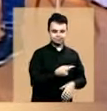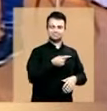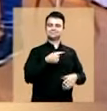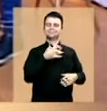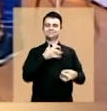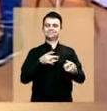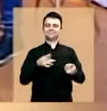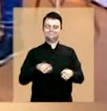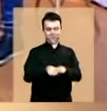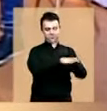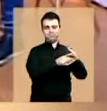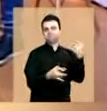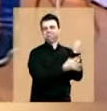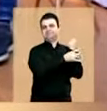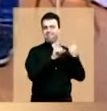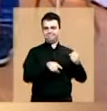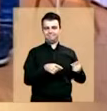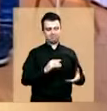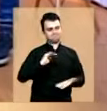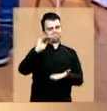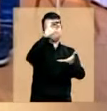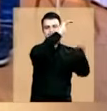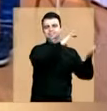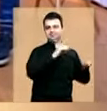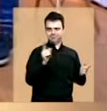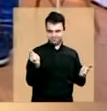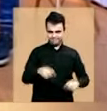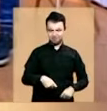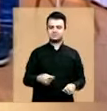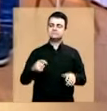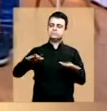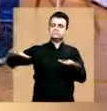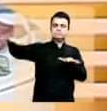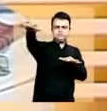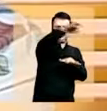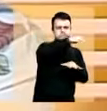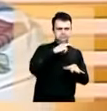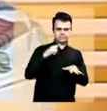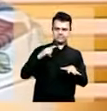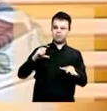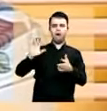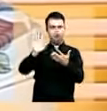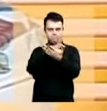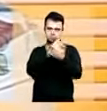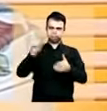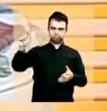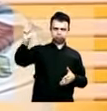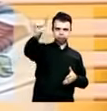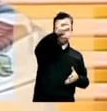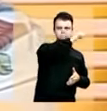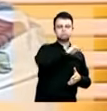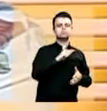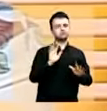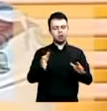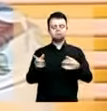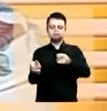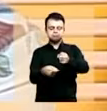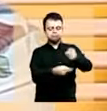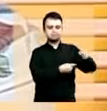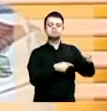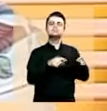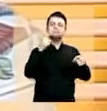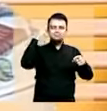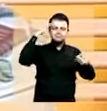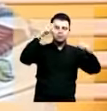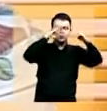ser sustentável, exatamente. Legal. Nós estamos já com áreas que estão sendo plantadas, já colhemos alguma